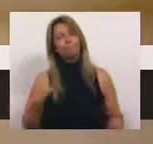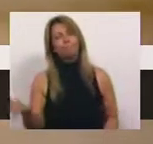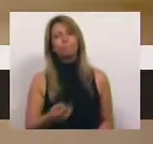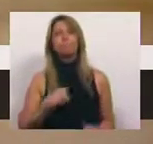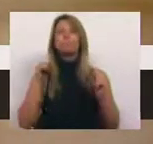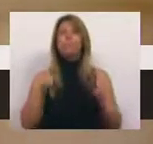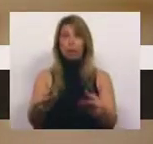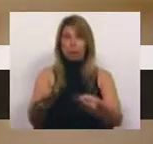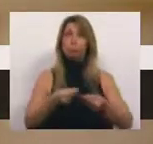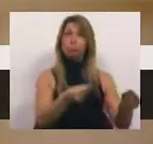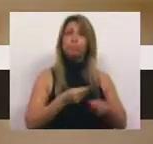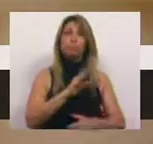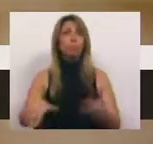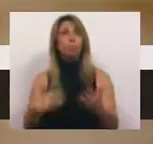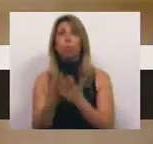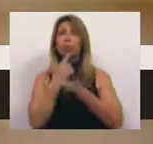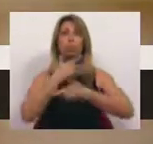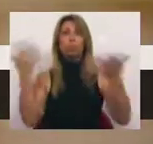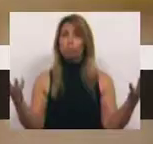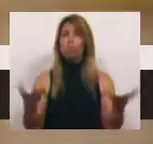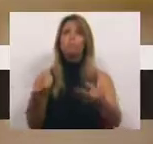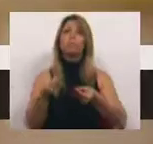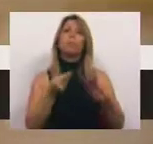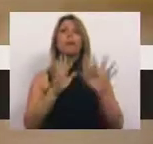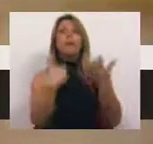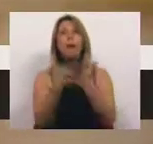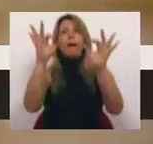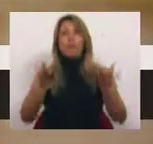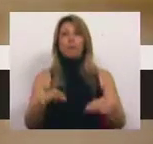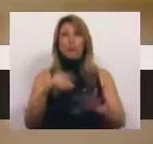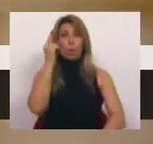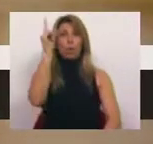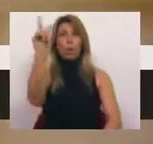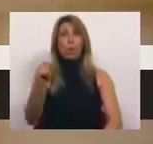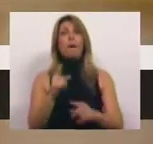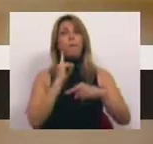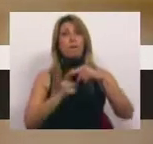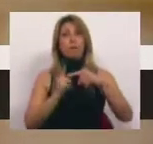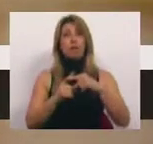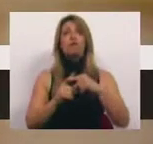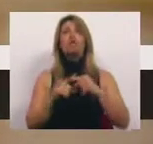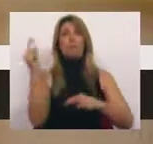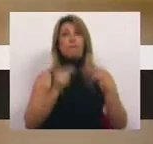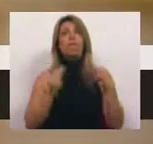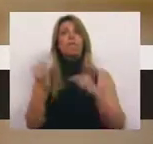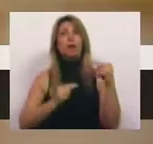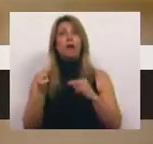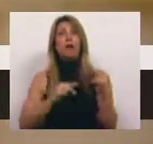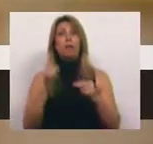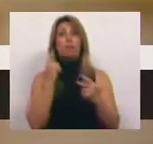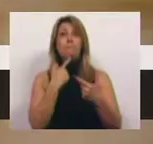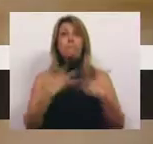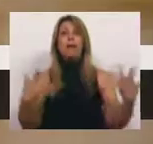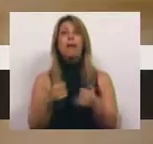todas as propostas que visem acabar com os chorudos benefícios fiscais que as grandes empresas e os grandes grupos económicos